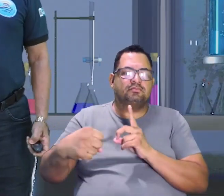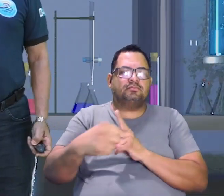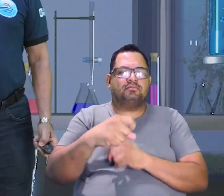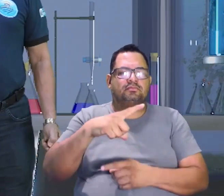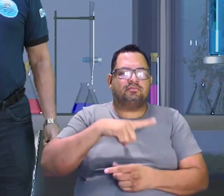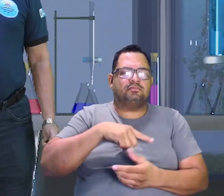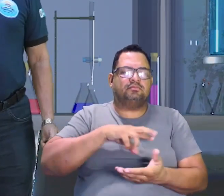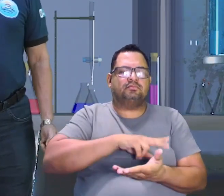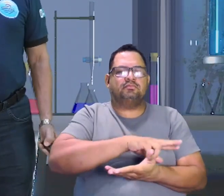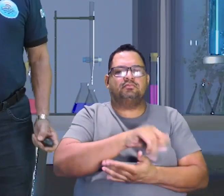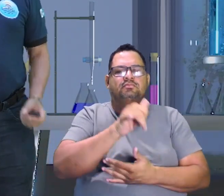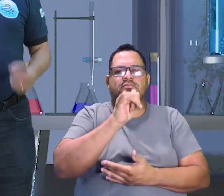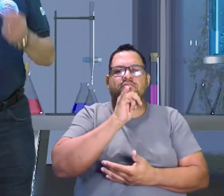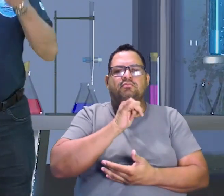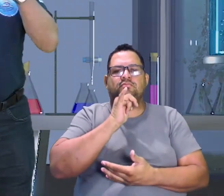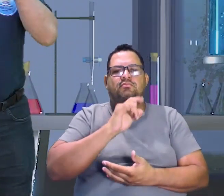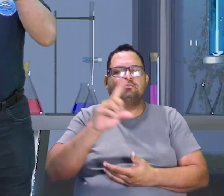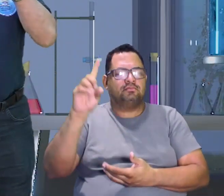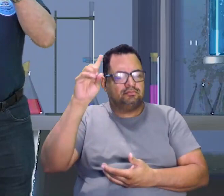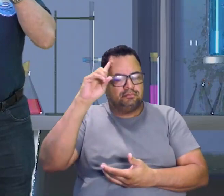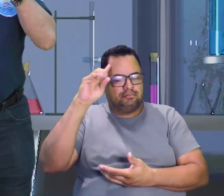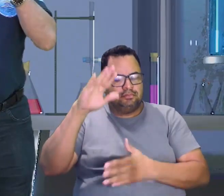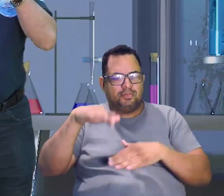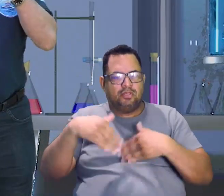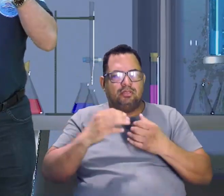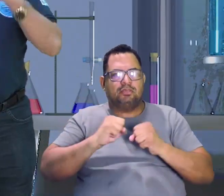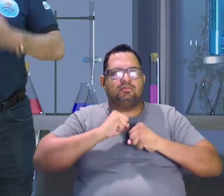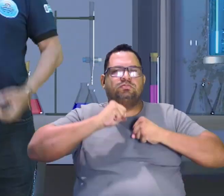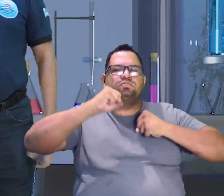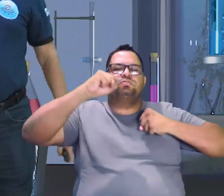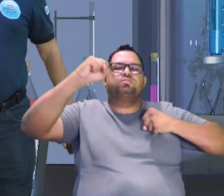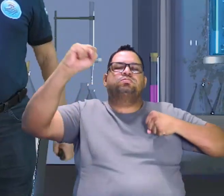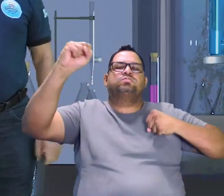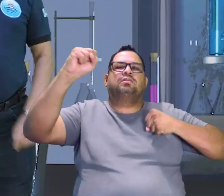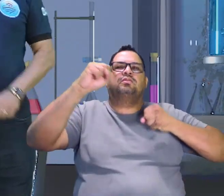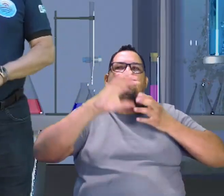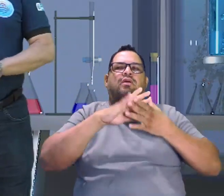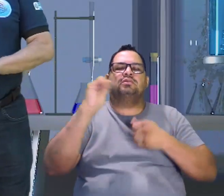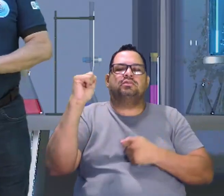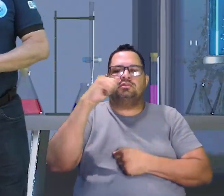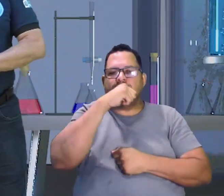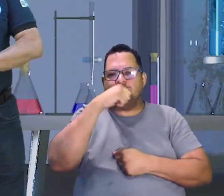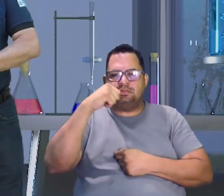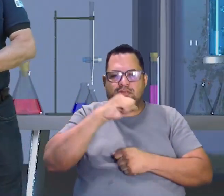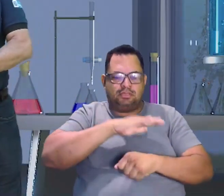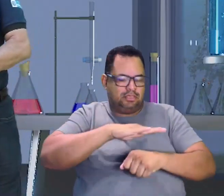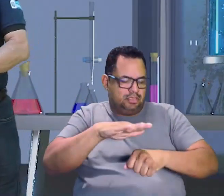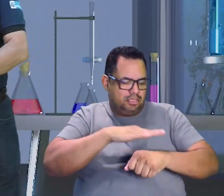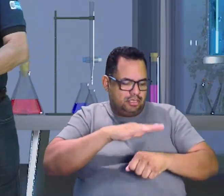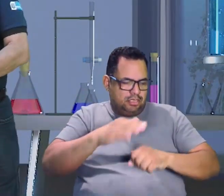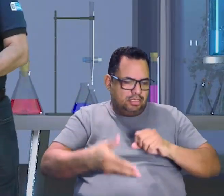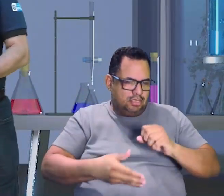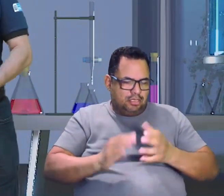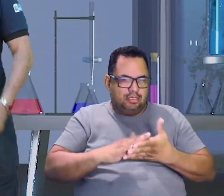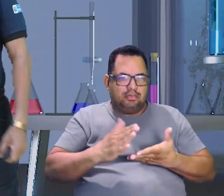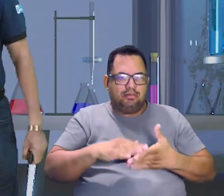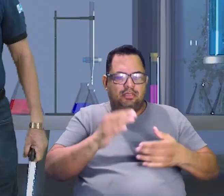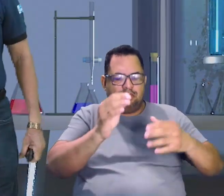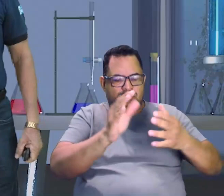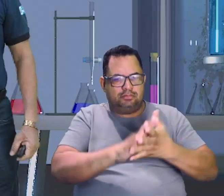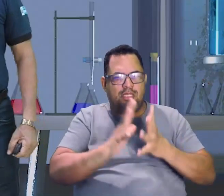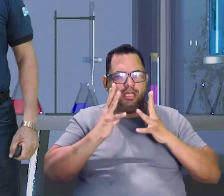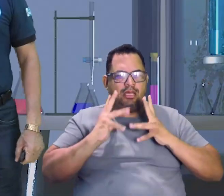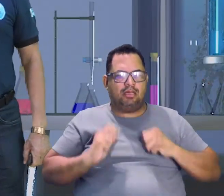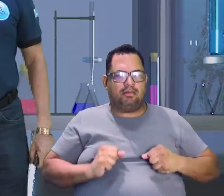encontra. No nosso dia a dia, quando a gente acorda, que vai escovar os dentes, quando a gente vai arear a panela, quando a gente vai limpar a casa,